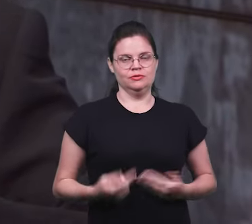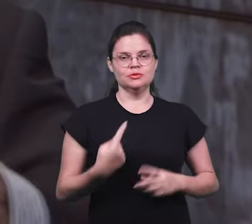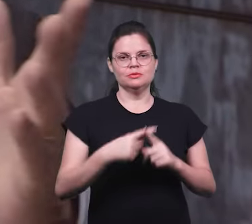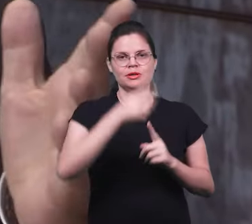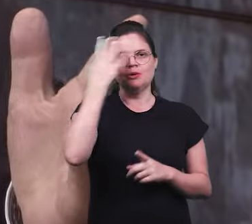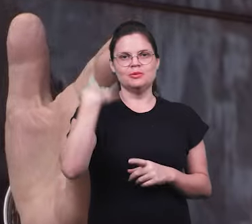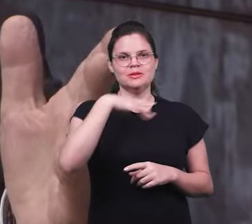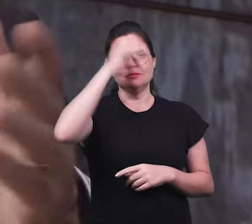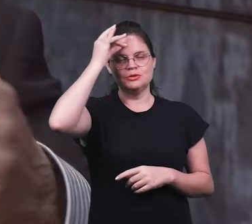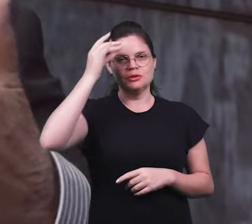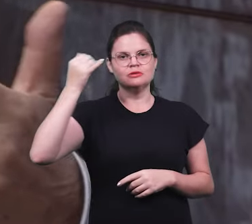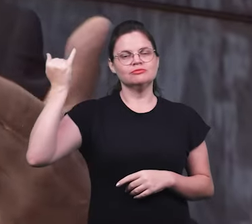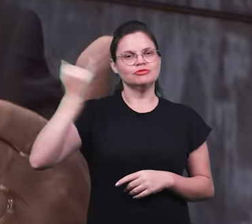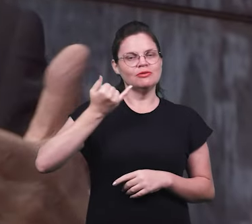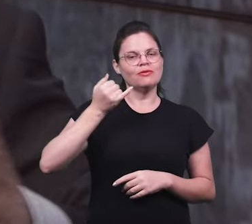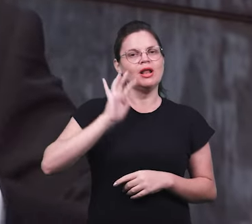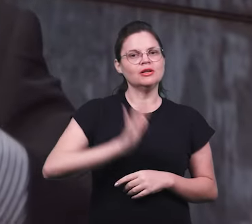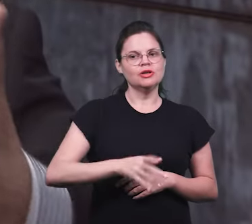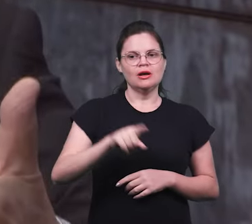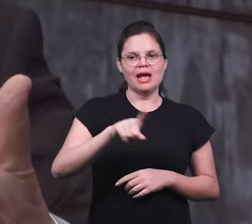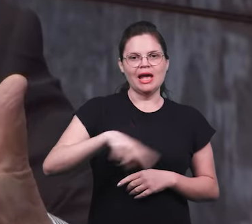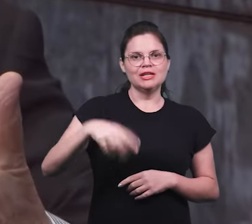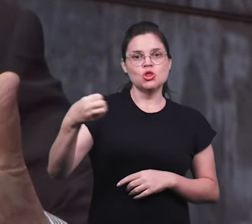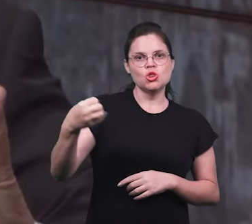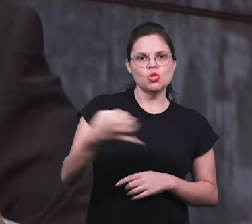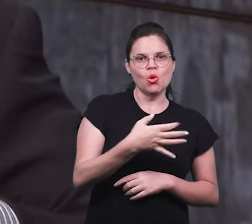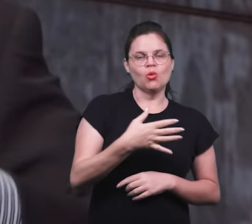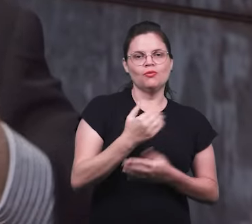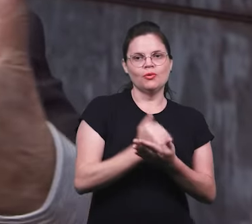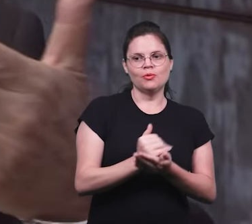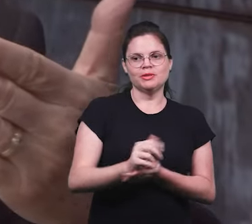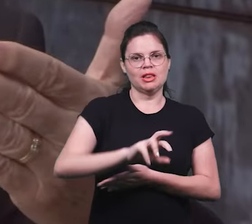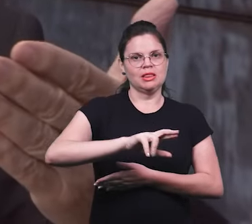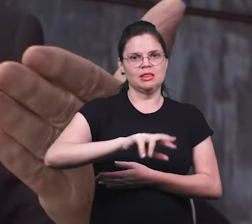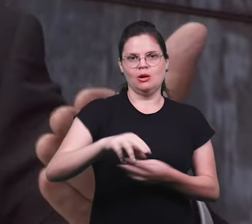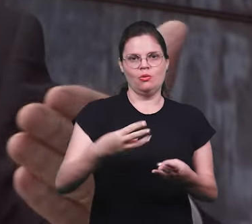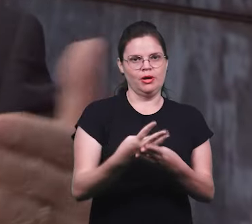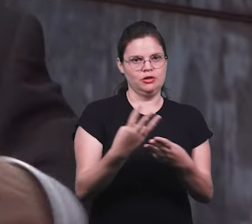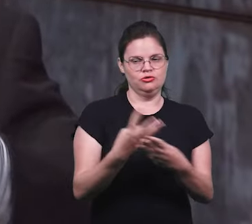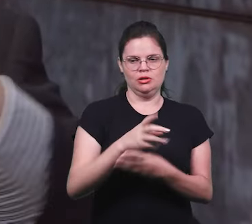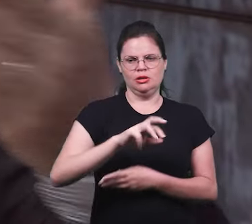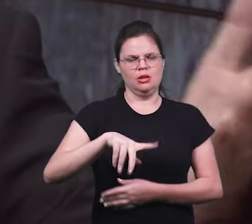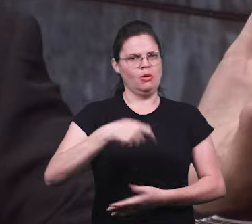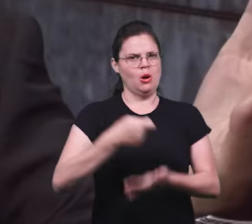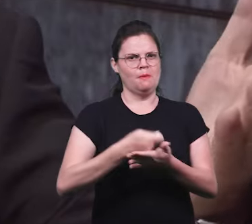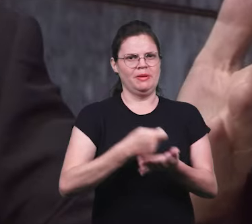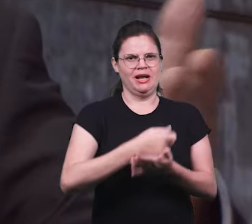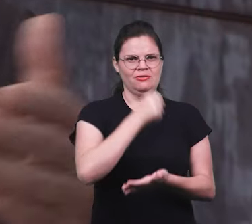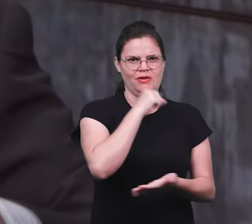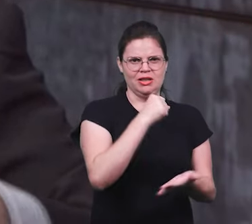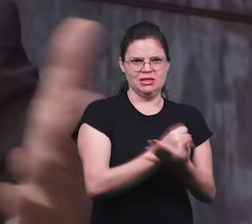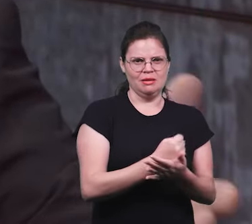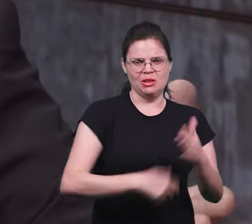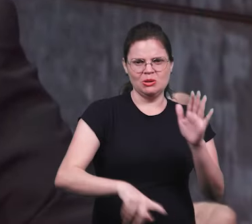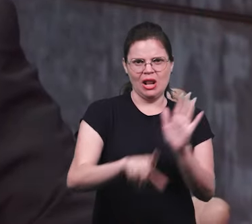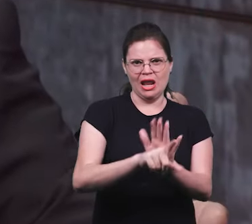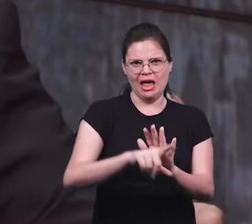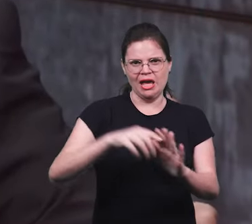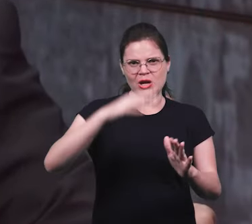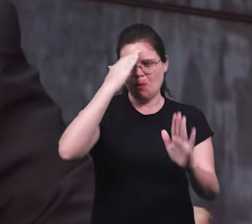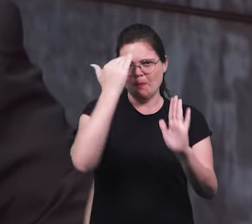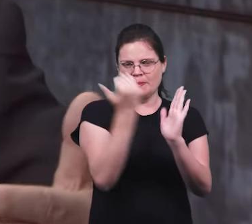não se deve incomodar aqueles que estão chegando para o Evangelho. Eles não estão obrigados a guardar lei nenhuma, não estão no Velho Testamento. Eles estão no